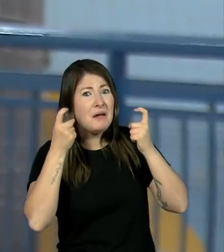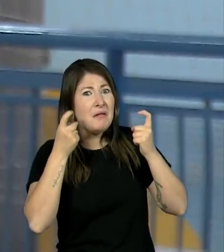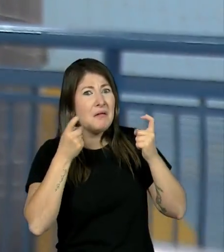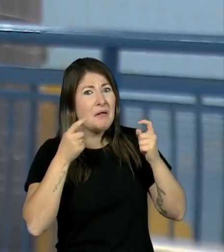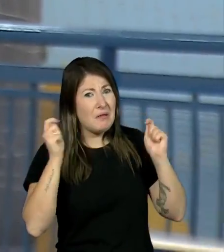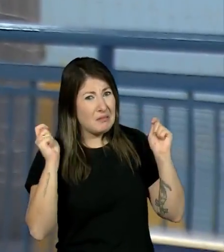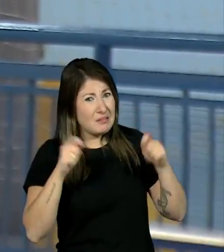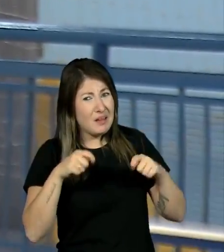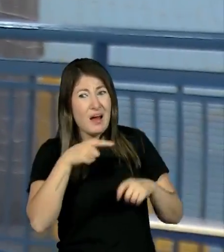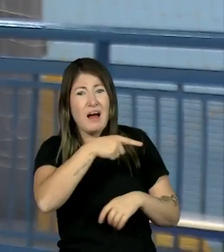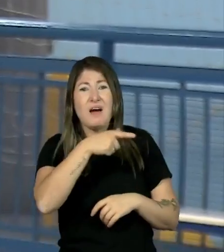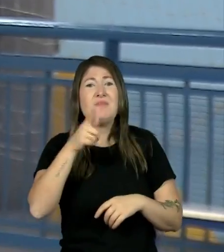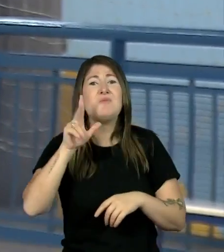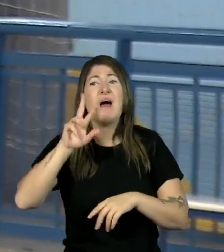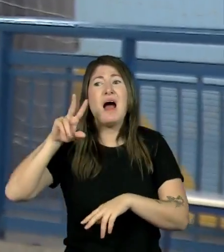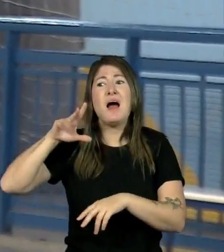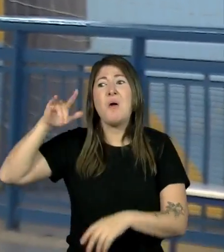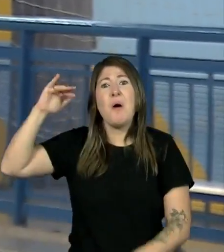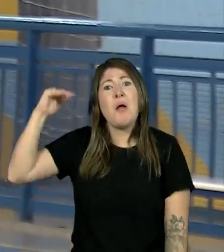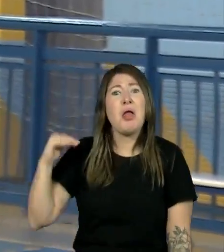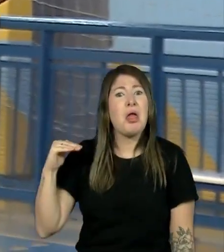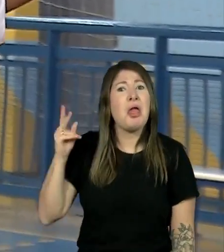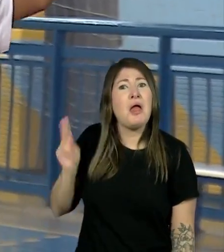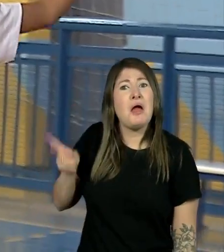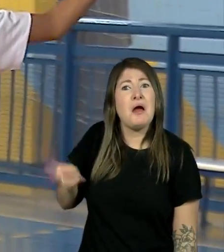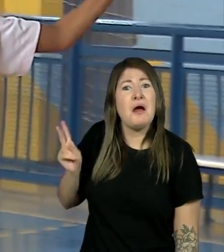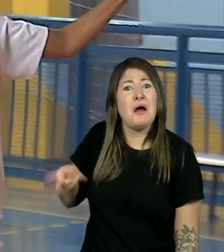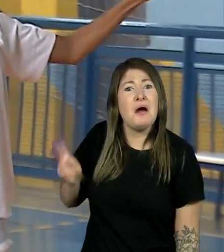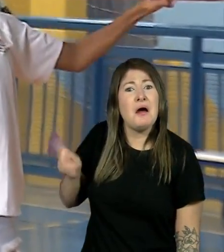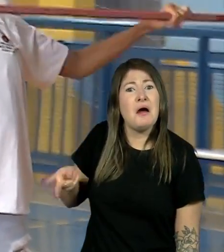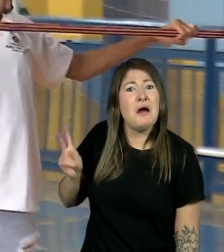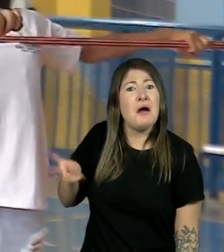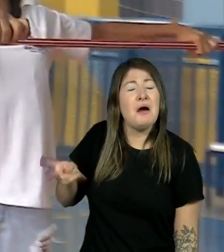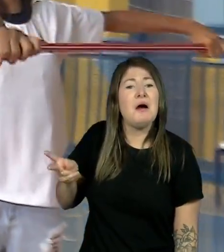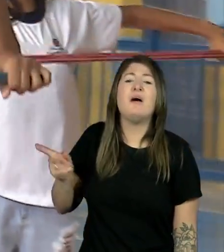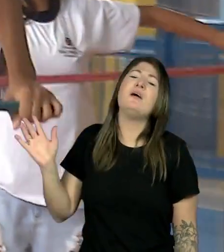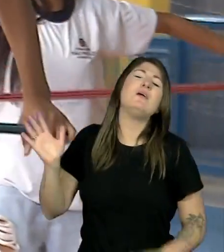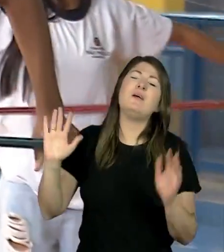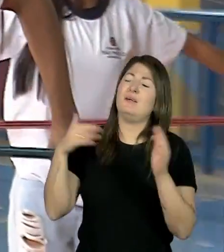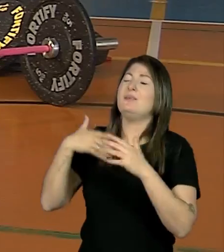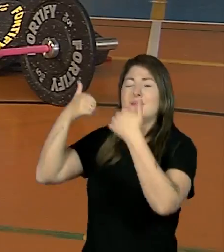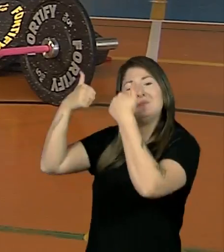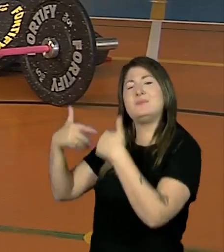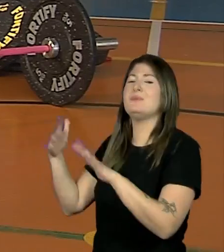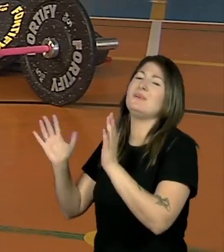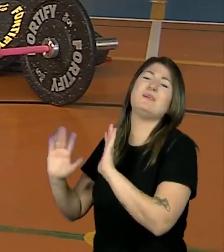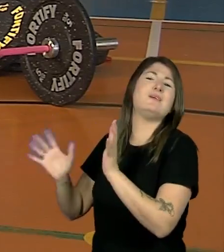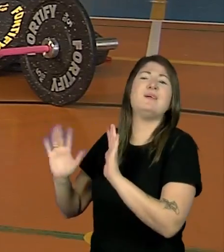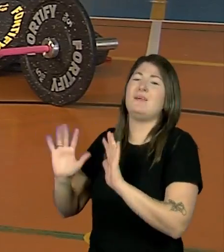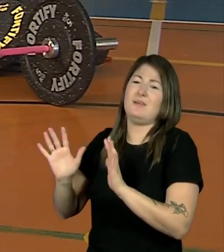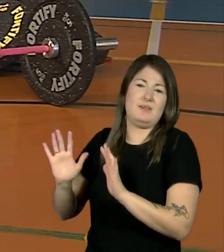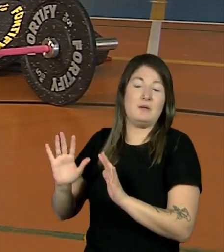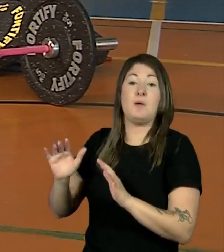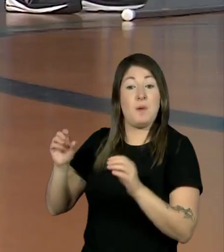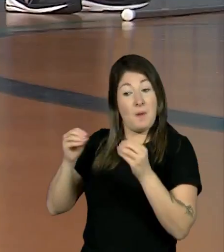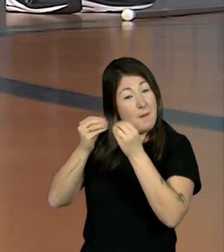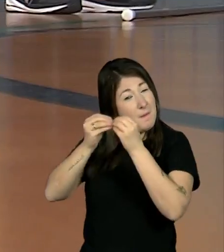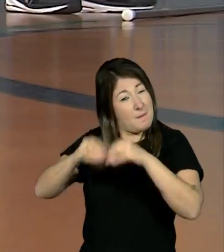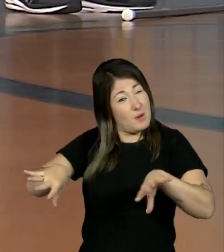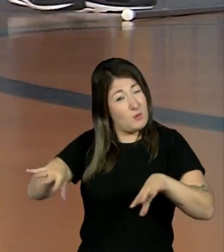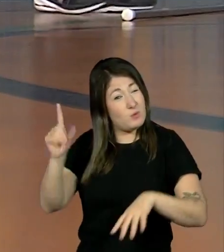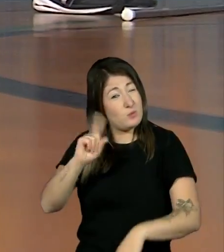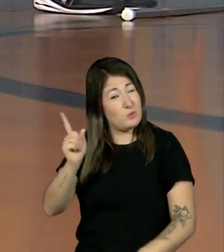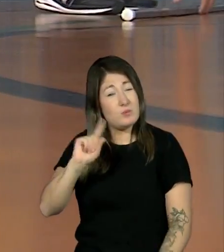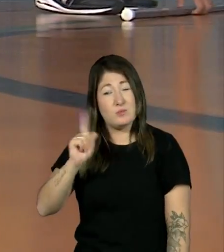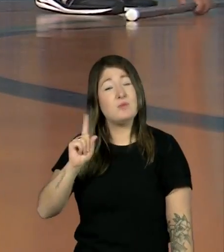parar de crescer? Não. Aí a gente tem que desconstruir. O levantamento de peso não prejudica o crescimento. E